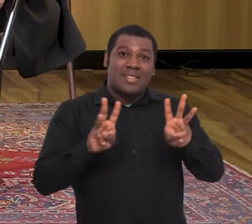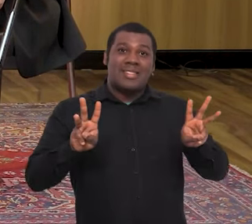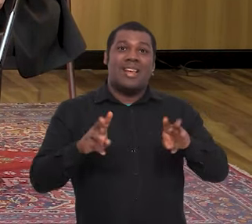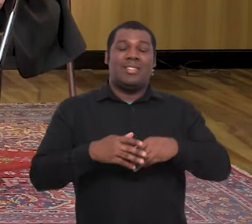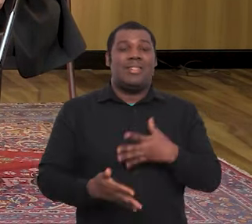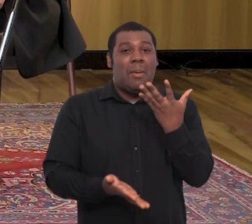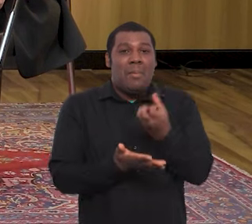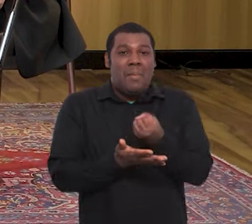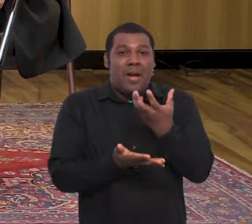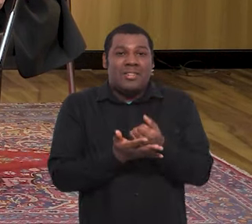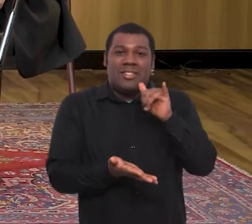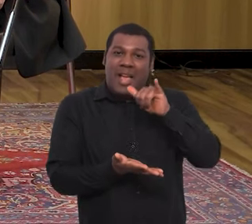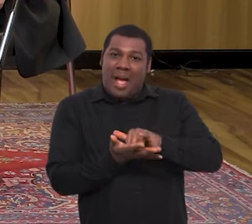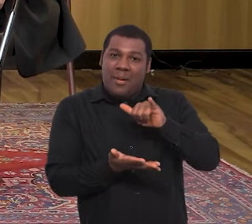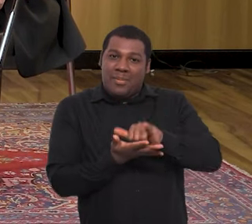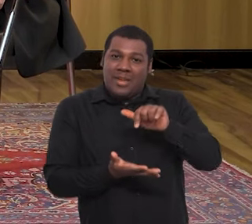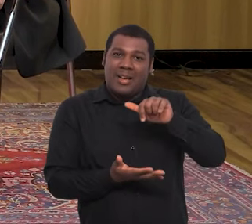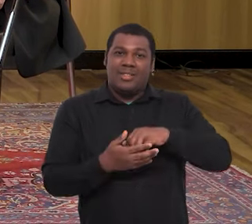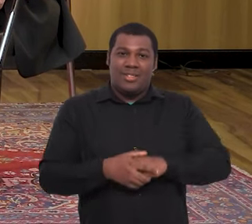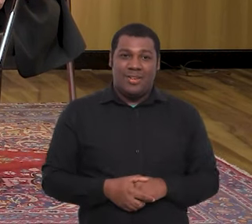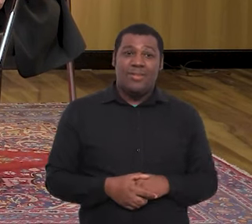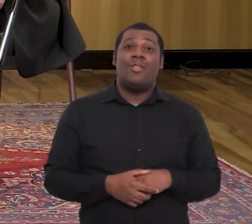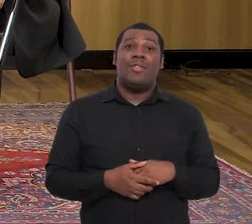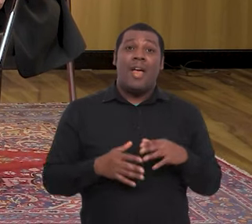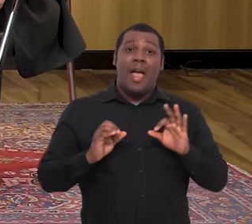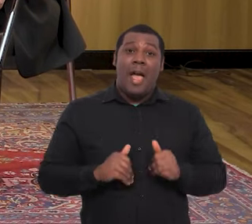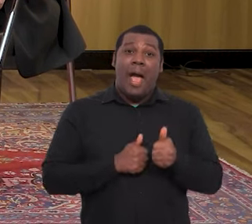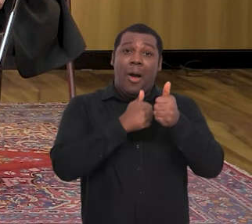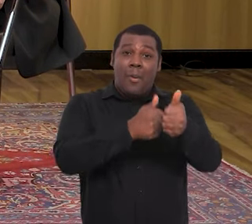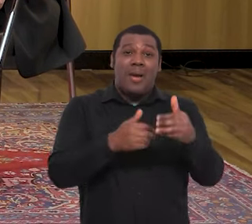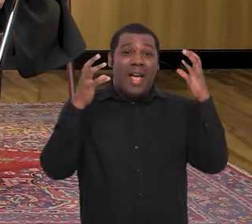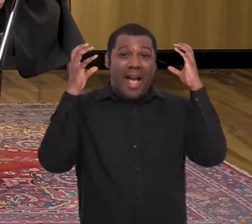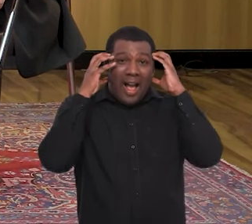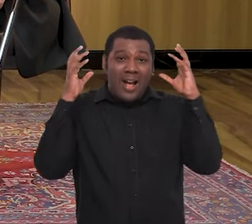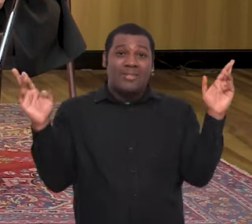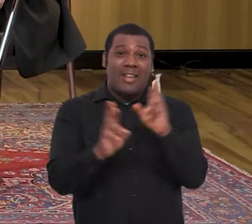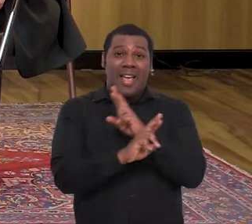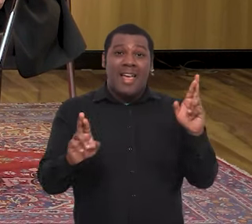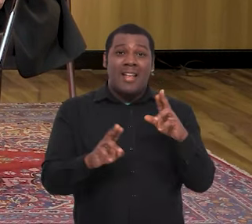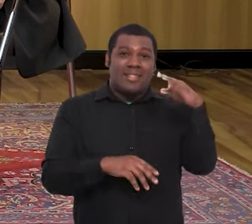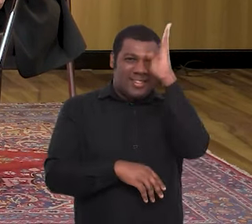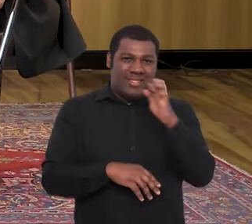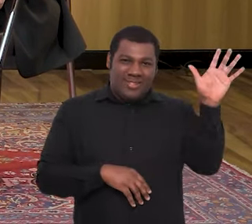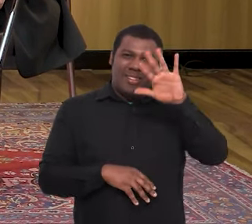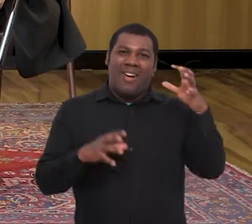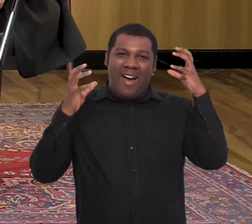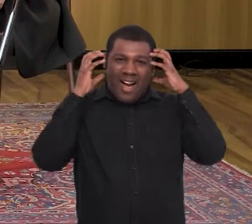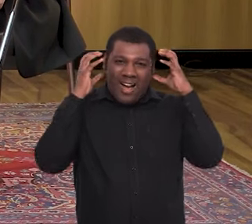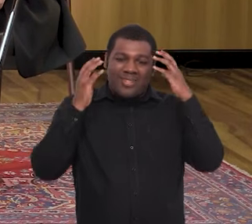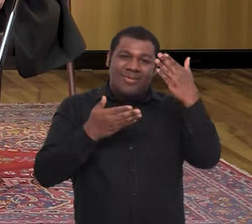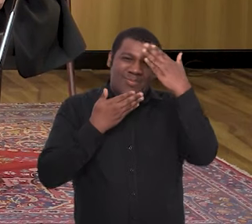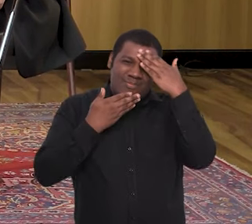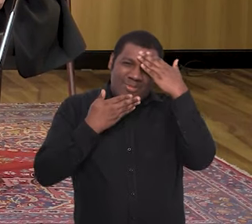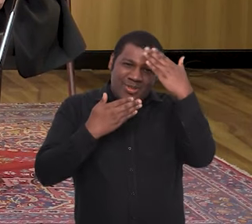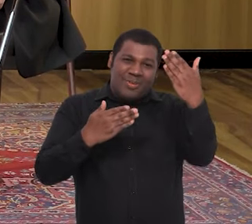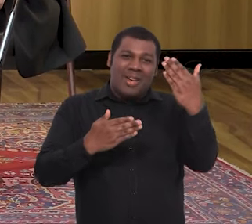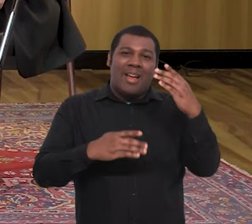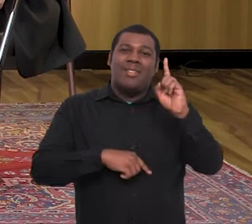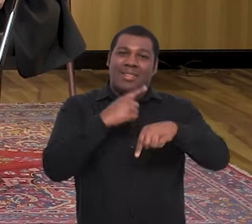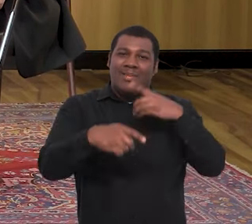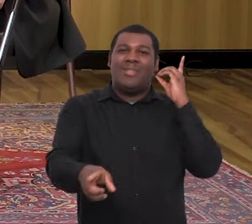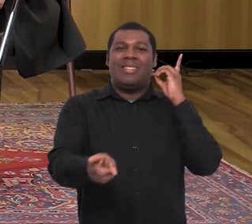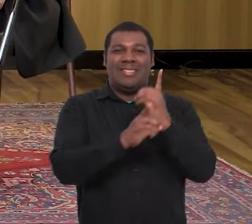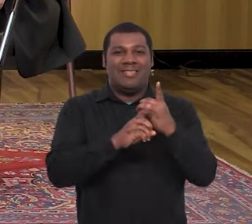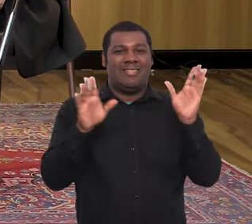acesse nosso site baixe o nosso aplicativo E ouça nas rádios pela rede nacional de rádio obrigada pela